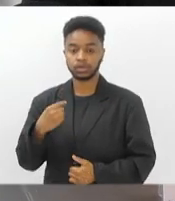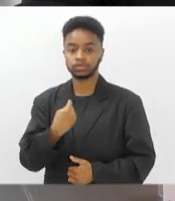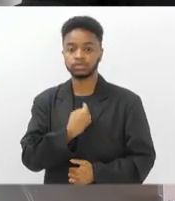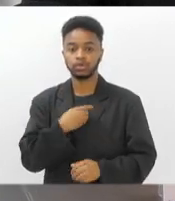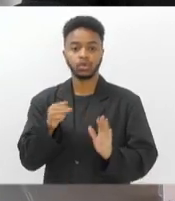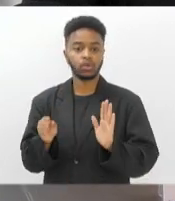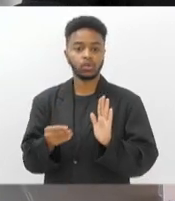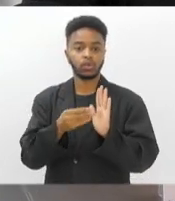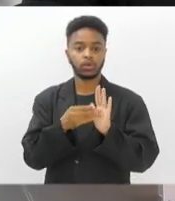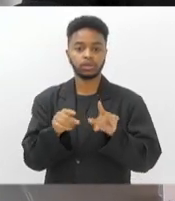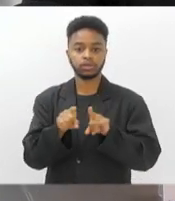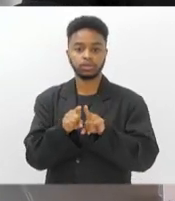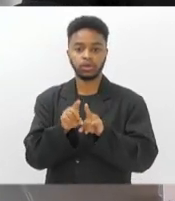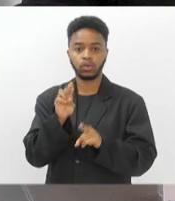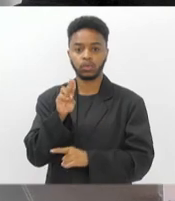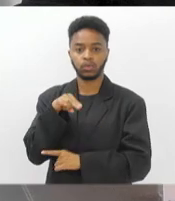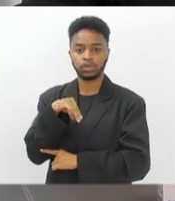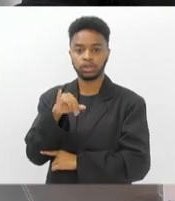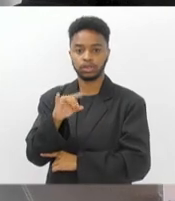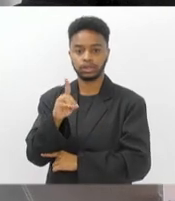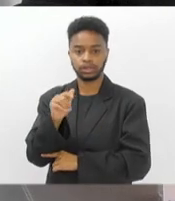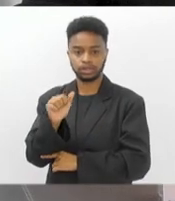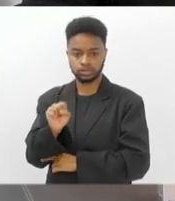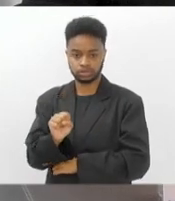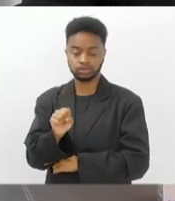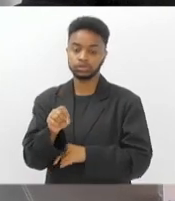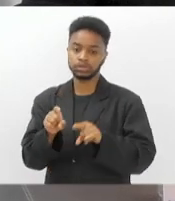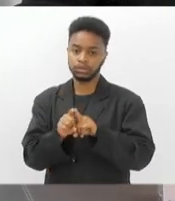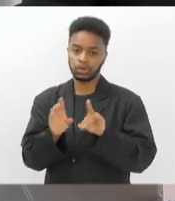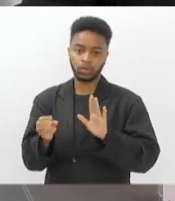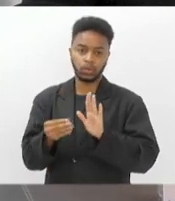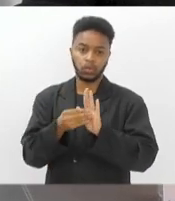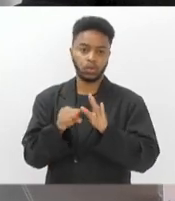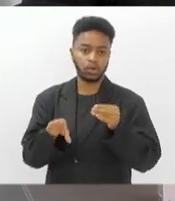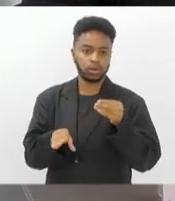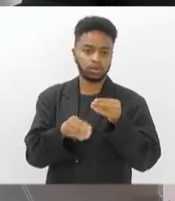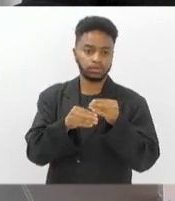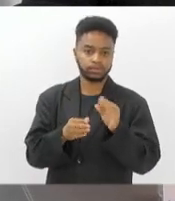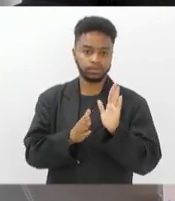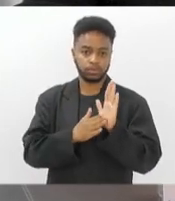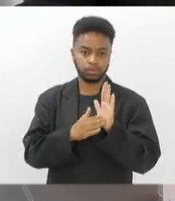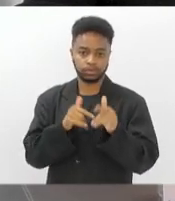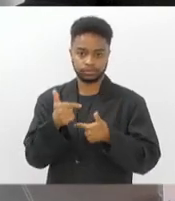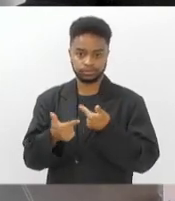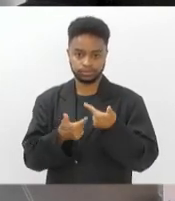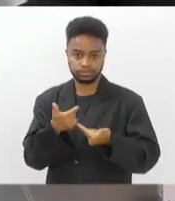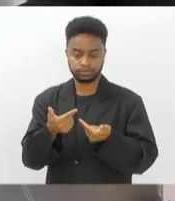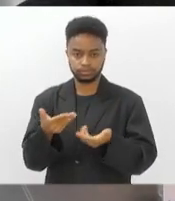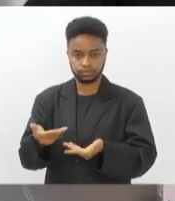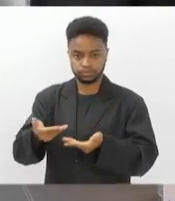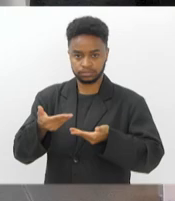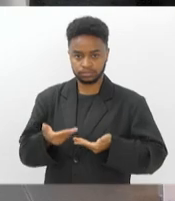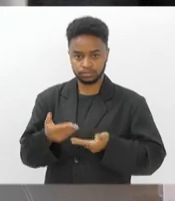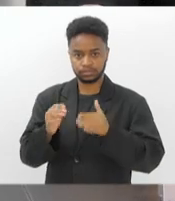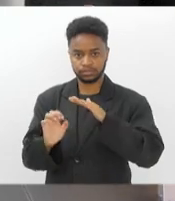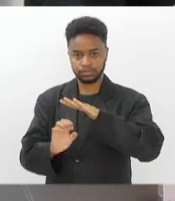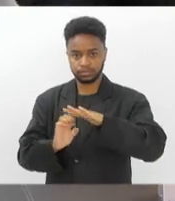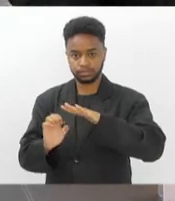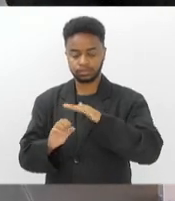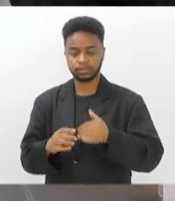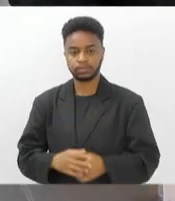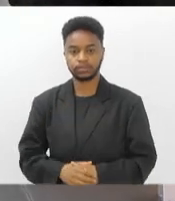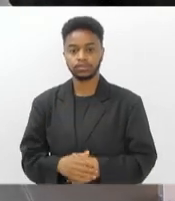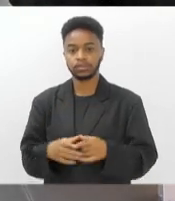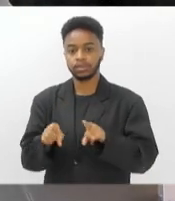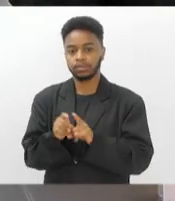incluíssemos aqui a Unidas Então vamos fazer aqui a inclusão na proposta de trabalho e e a gente fez um